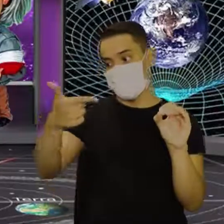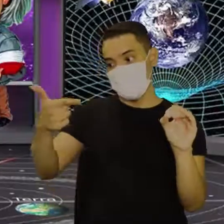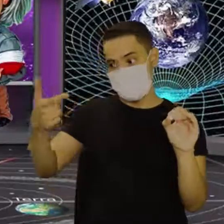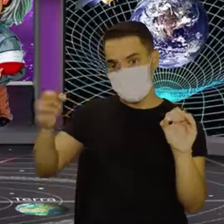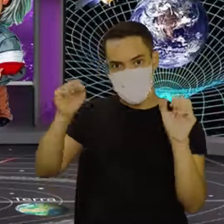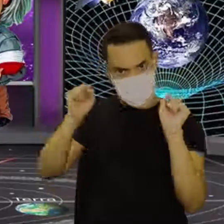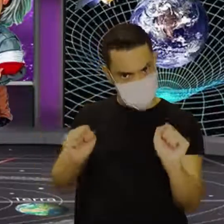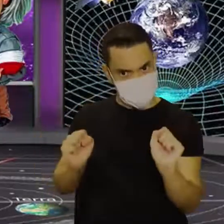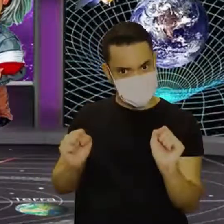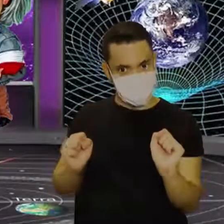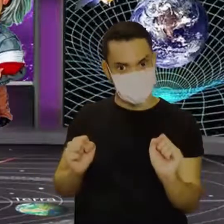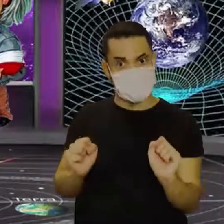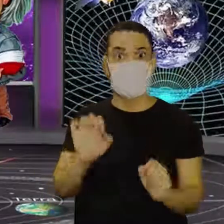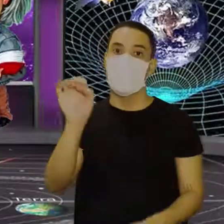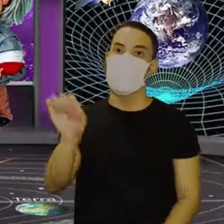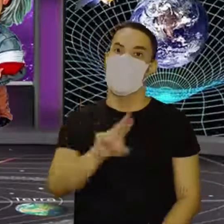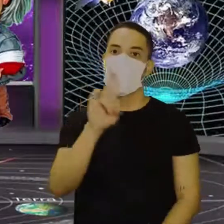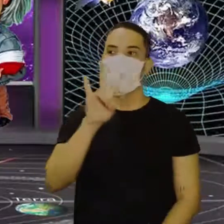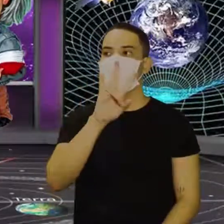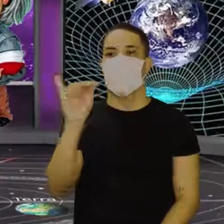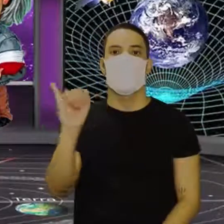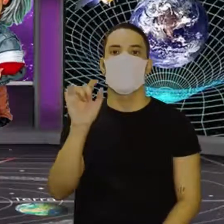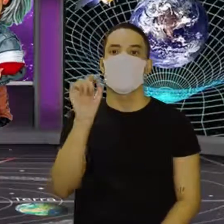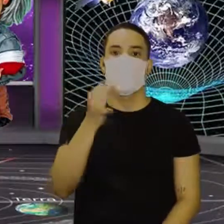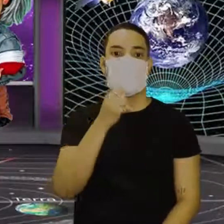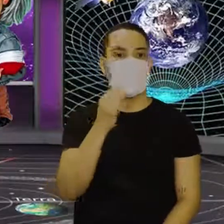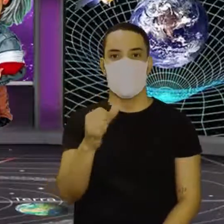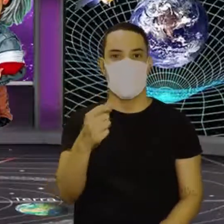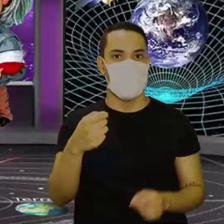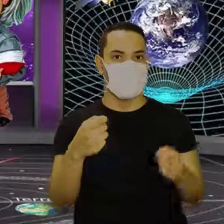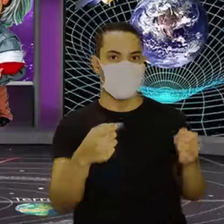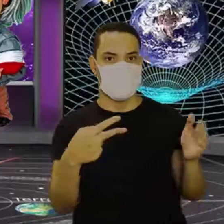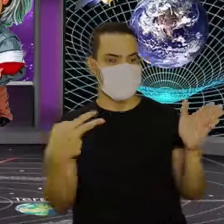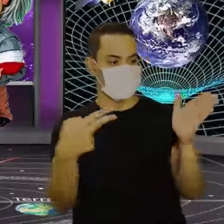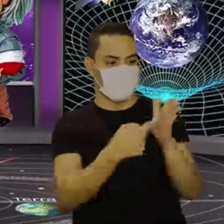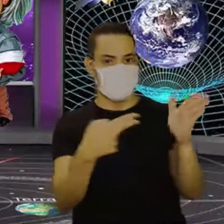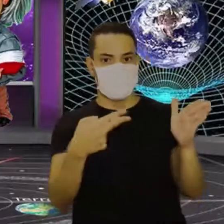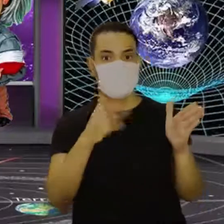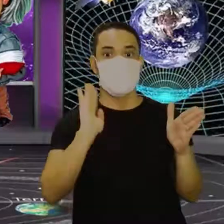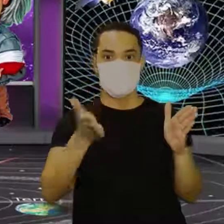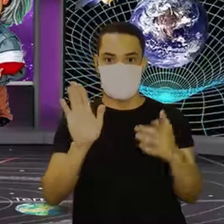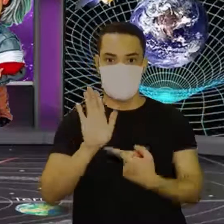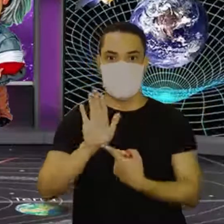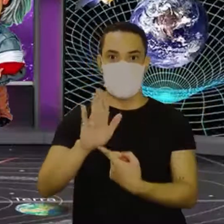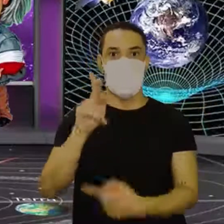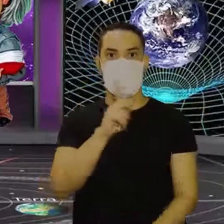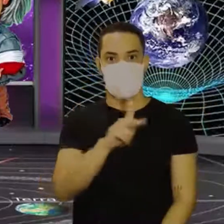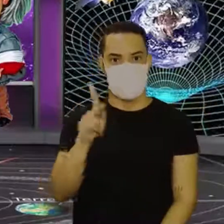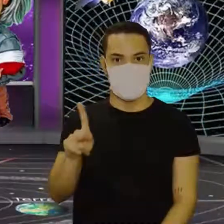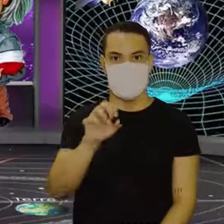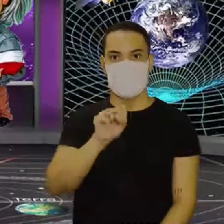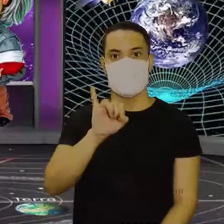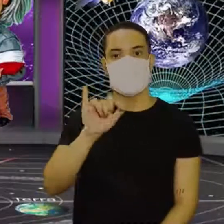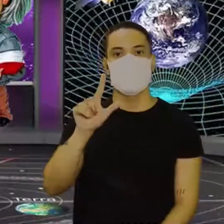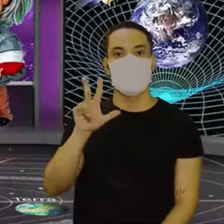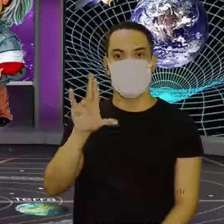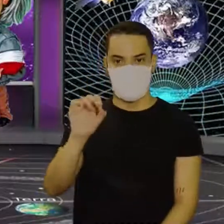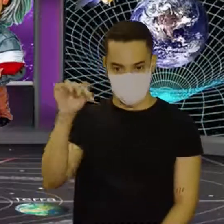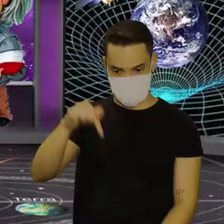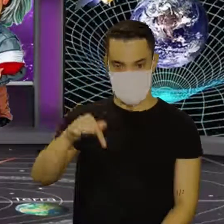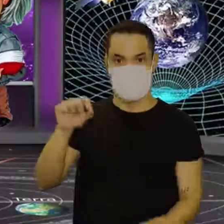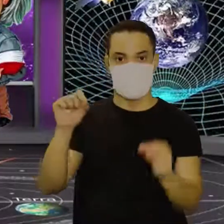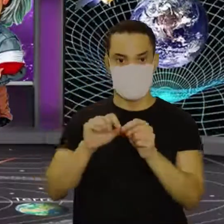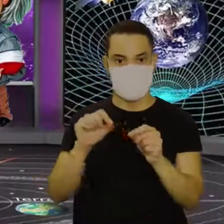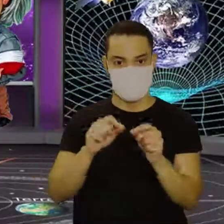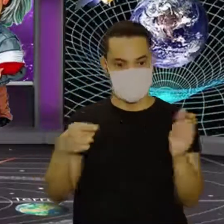acontece? Ou ele vai queimar instantaneamente, na hora que você colocar, já aconteceu aqui, o professor Silvio uma vez, mexendo com os instrumentos dele, ligou uma